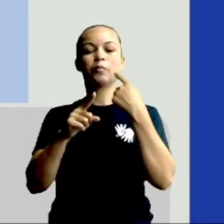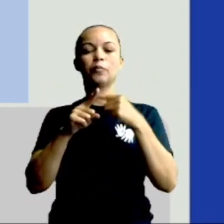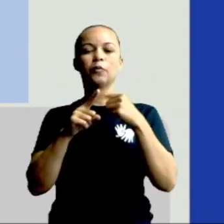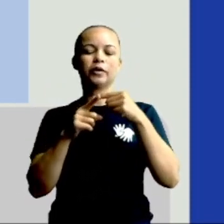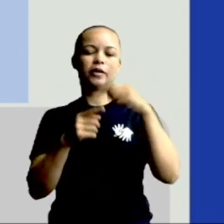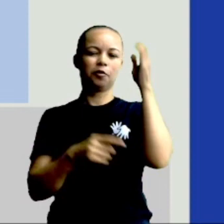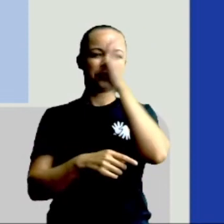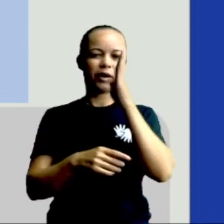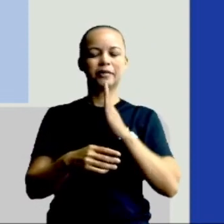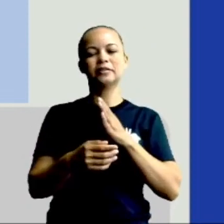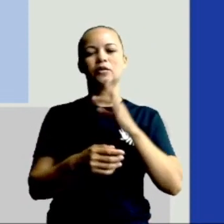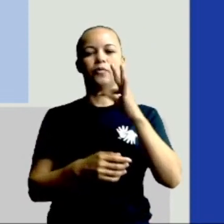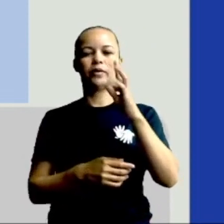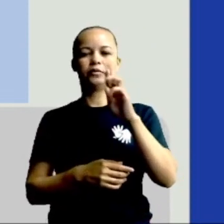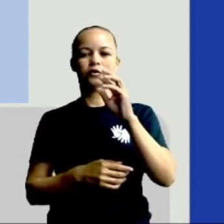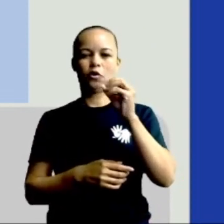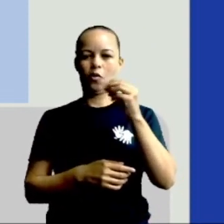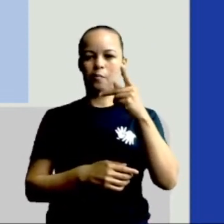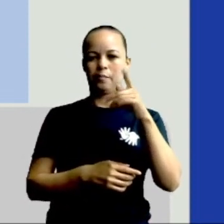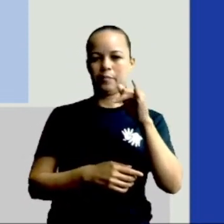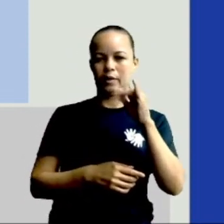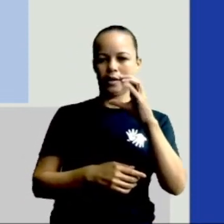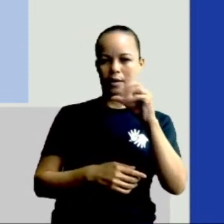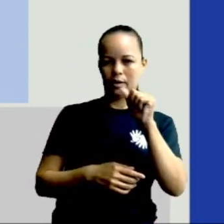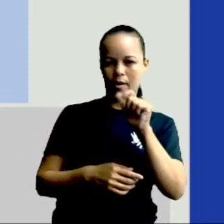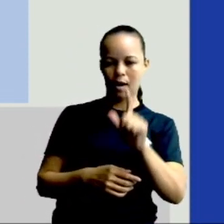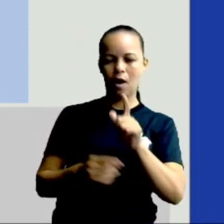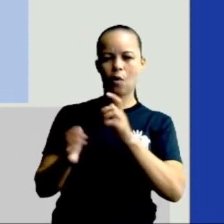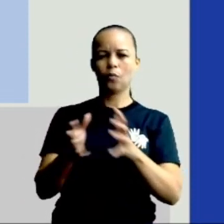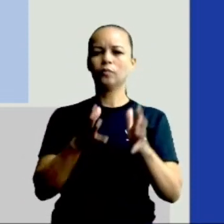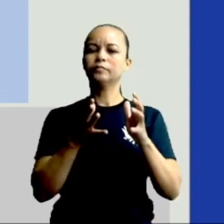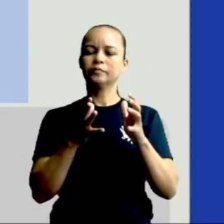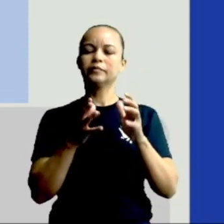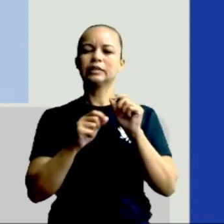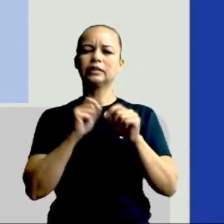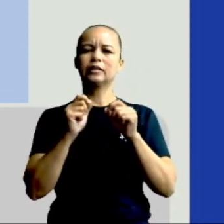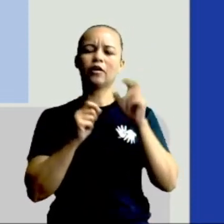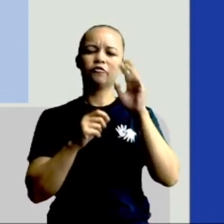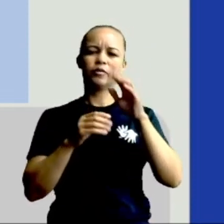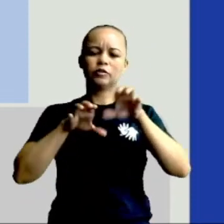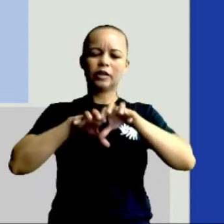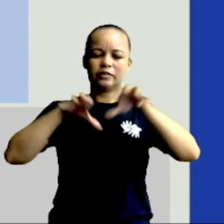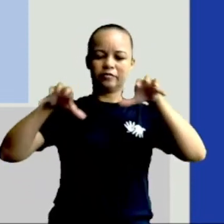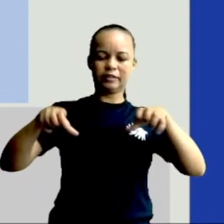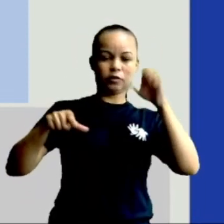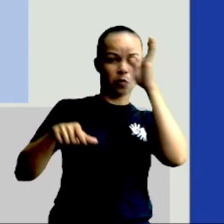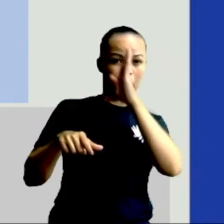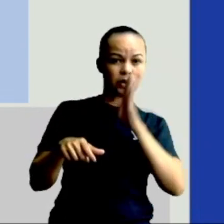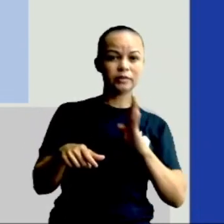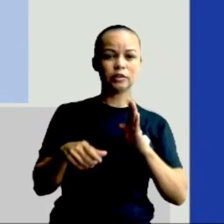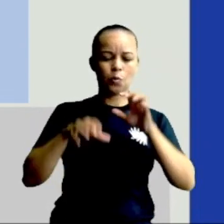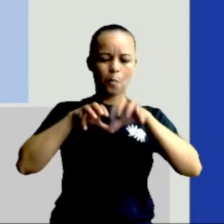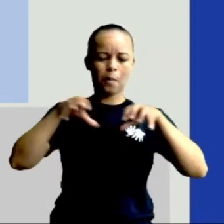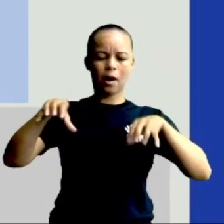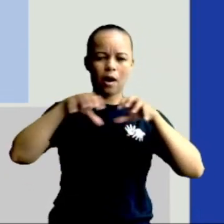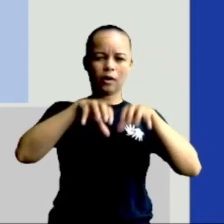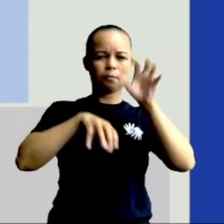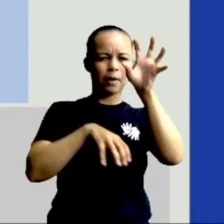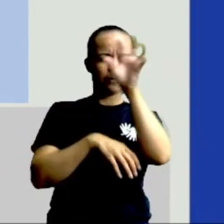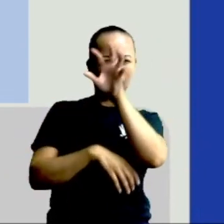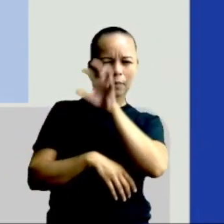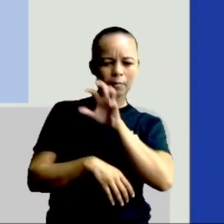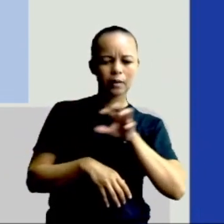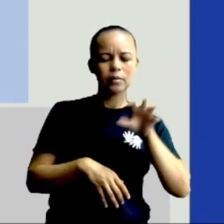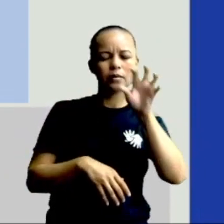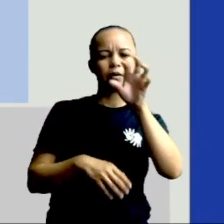tropical, porque ele está entre os trópicos, né? Vimos a divisão das estações no Brasil e vimos também cada região, né,